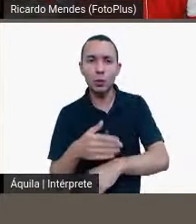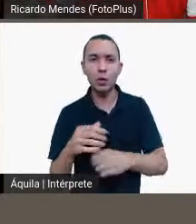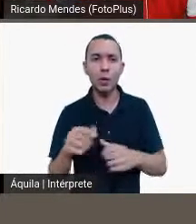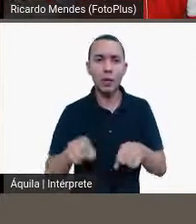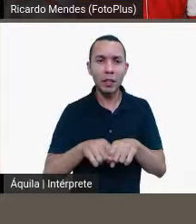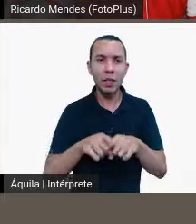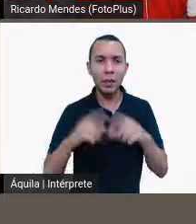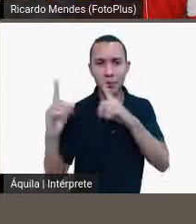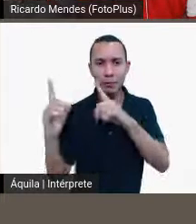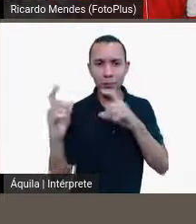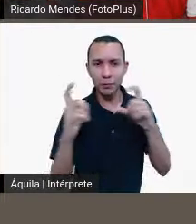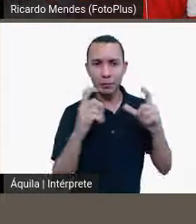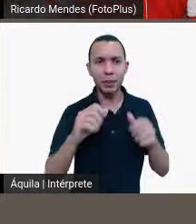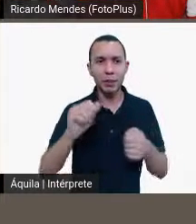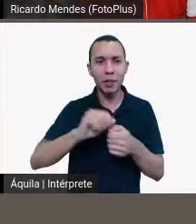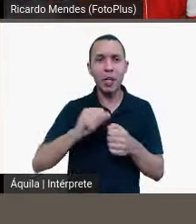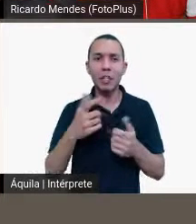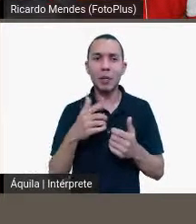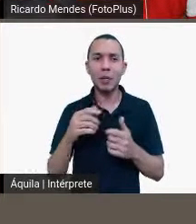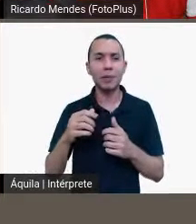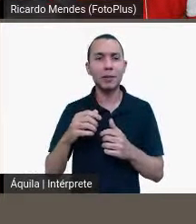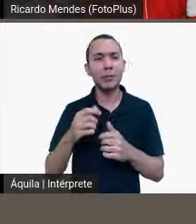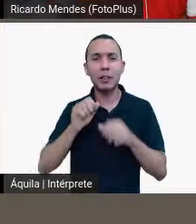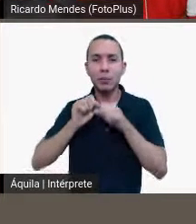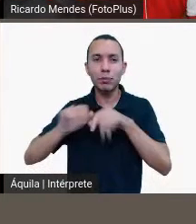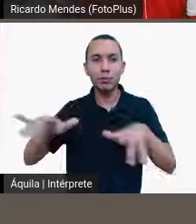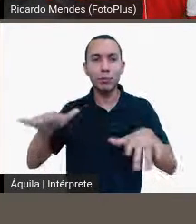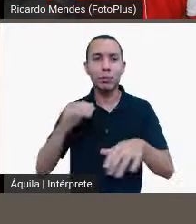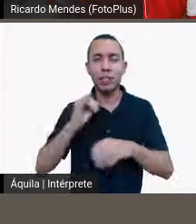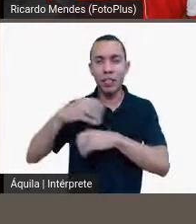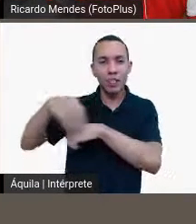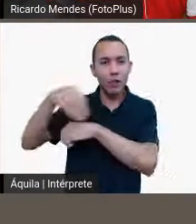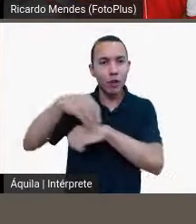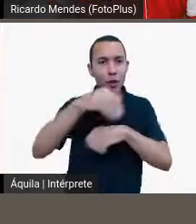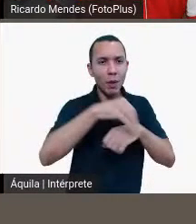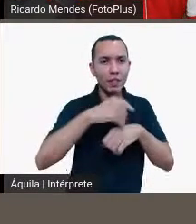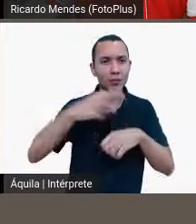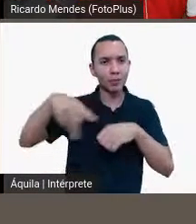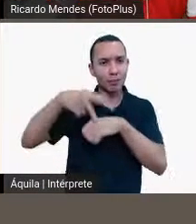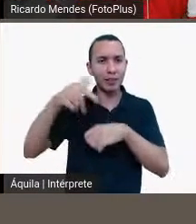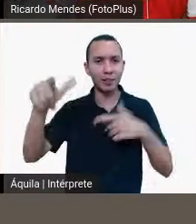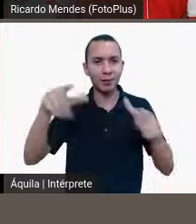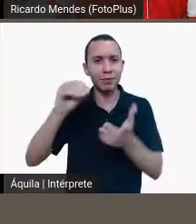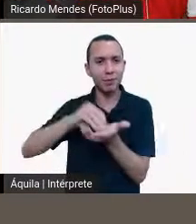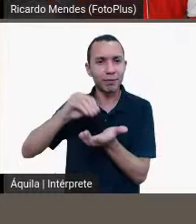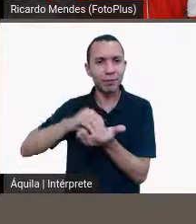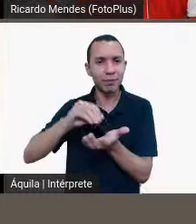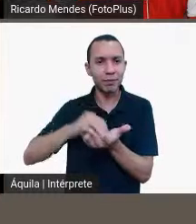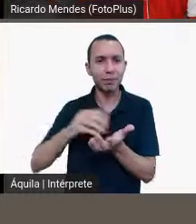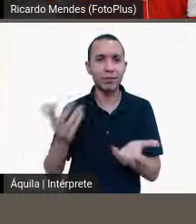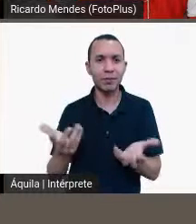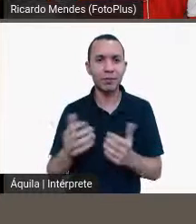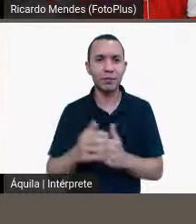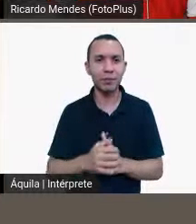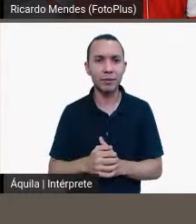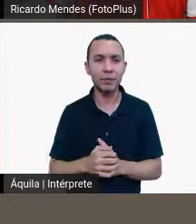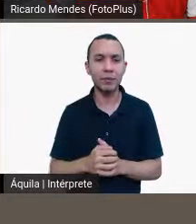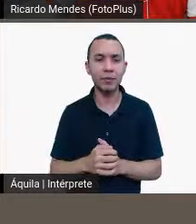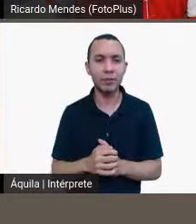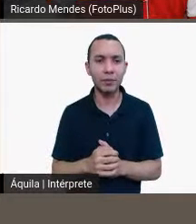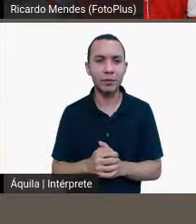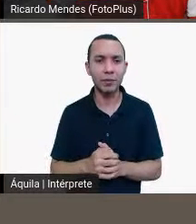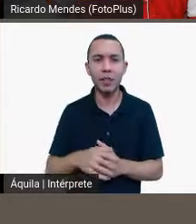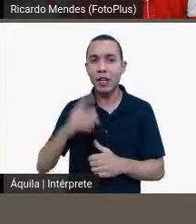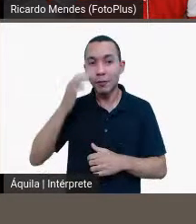do retrato e a pouca circulação de informação sobre a produção estrangeira, fica destinada aparentemente à maldição da